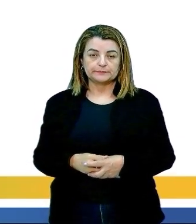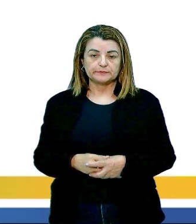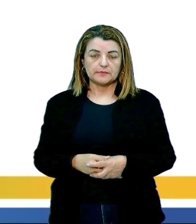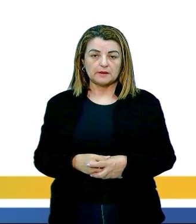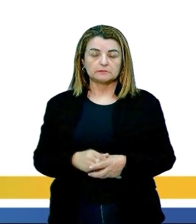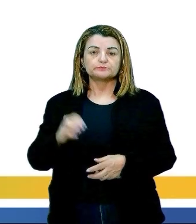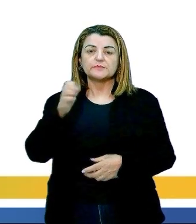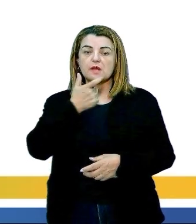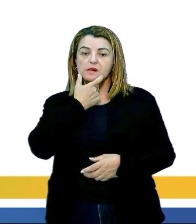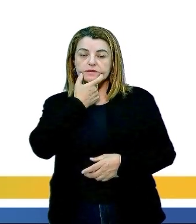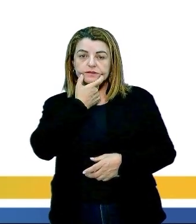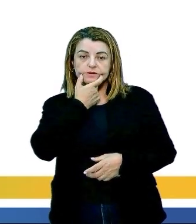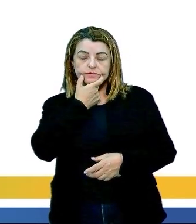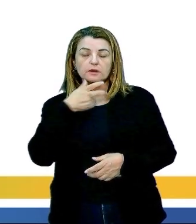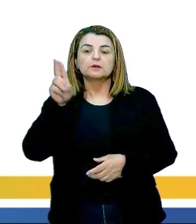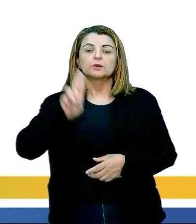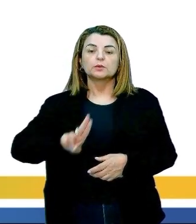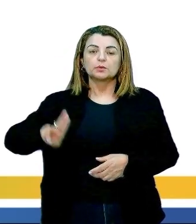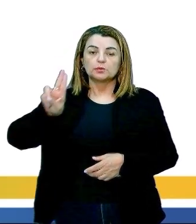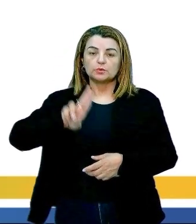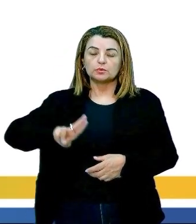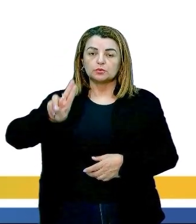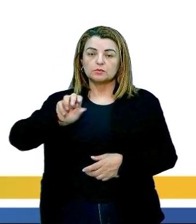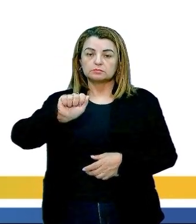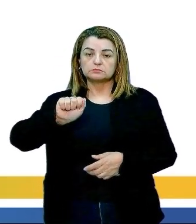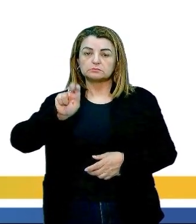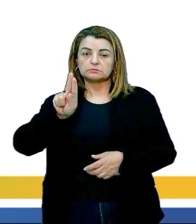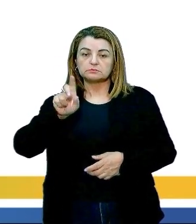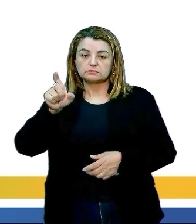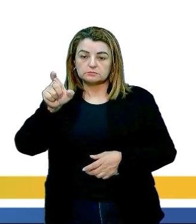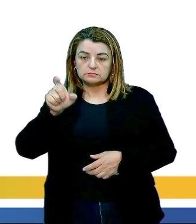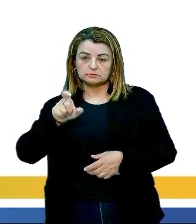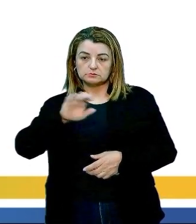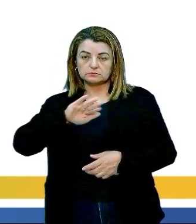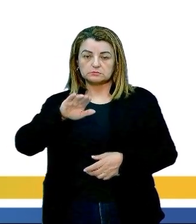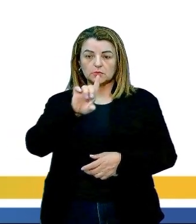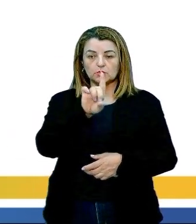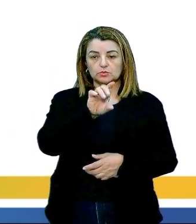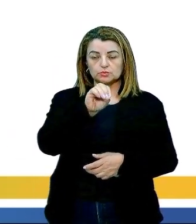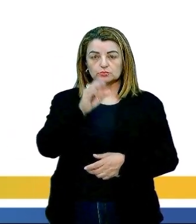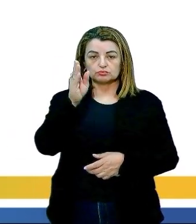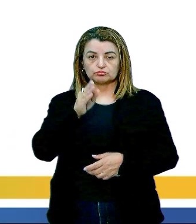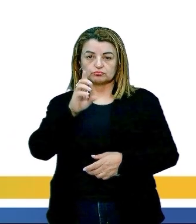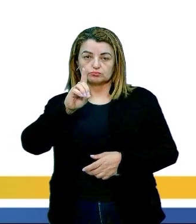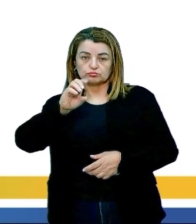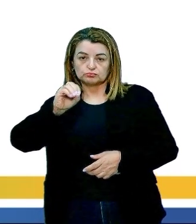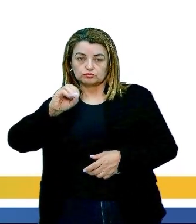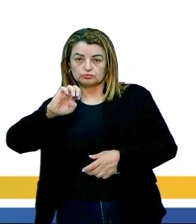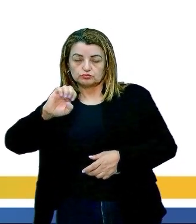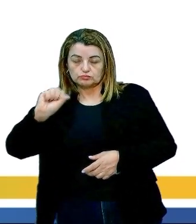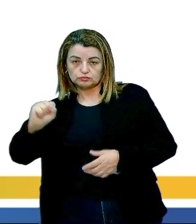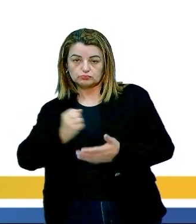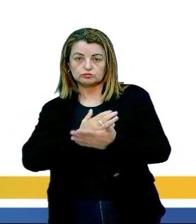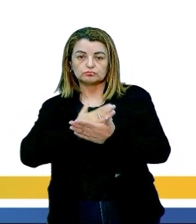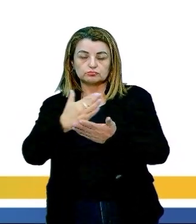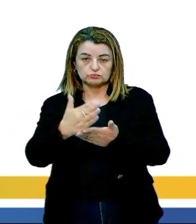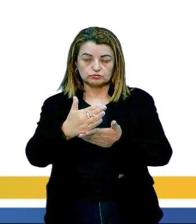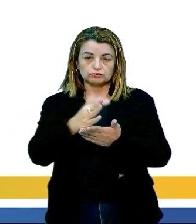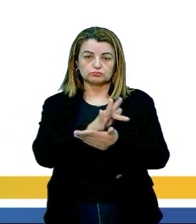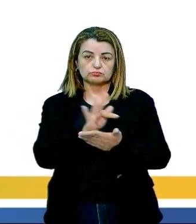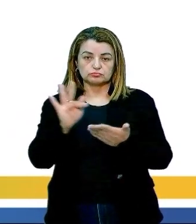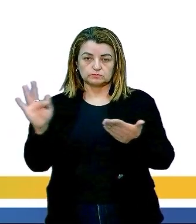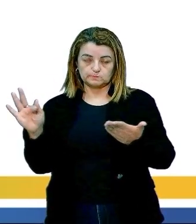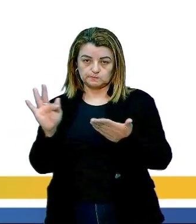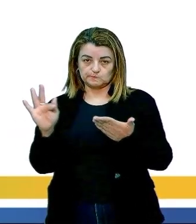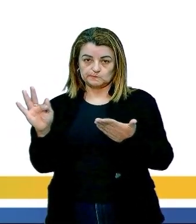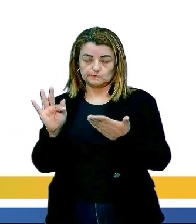Na língua inglesa, você usa os auxiliares do e does para elaborar frases e, enfim, né? Como eu